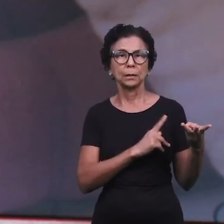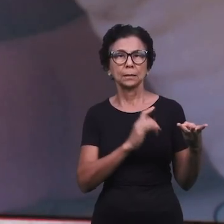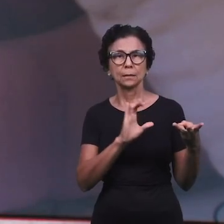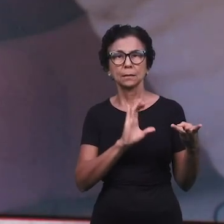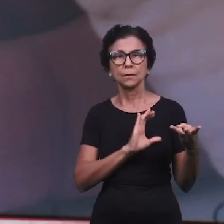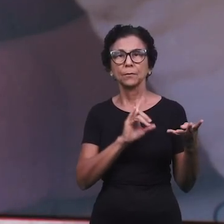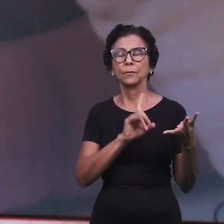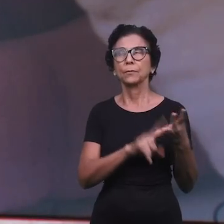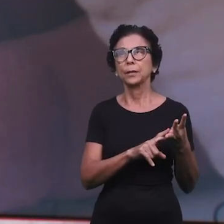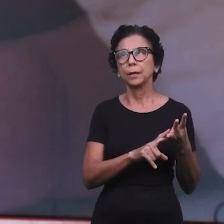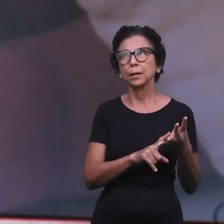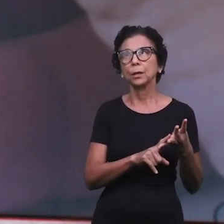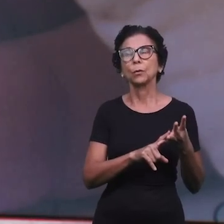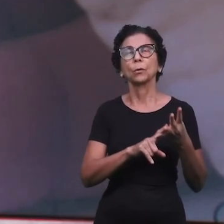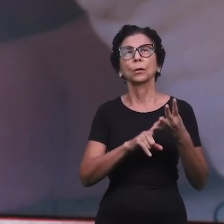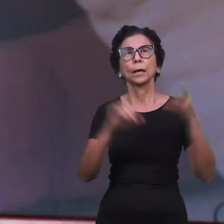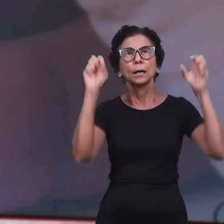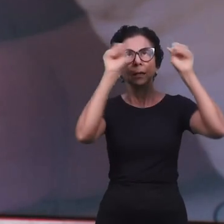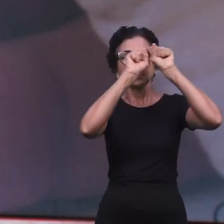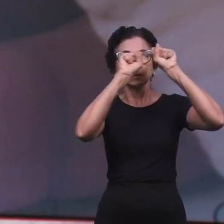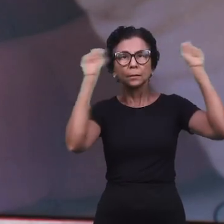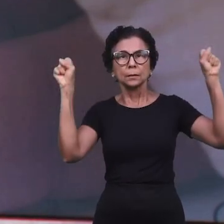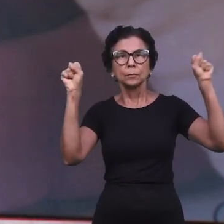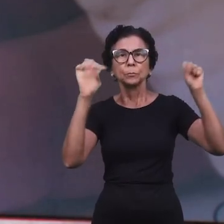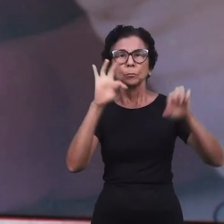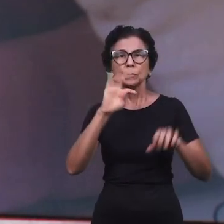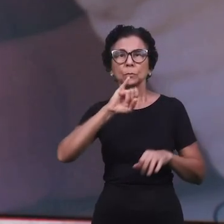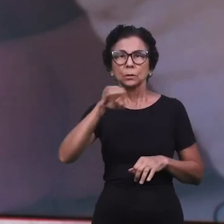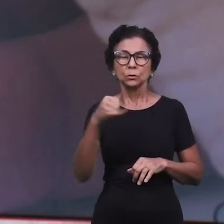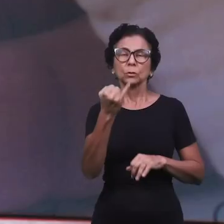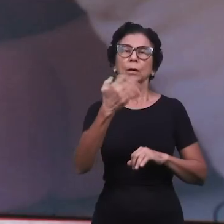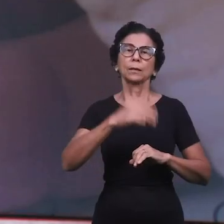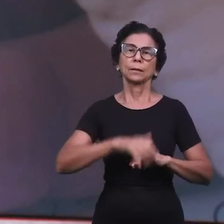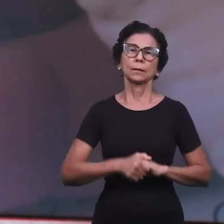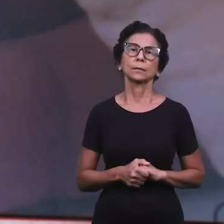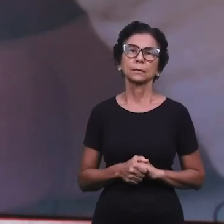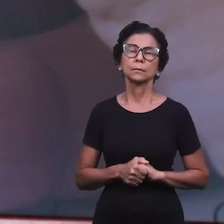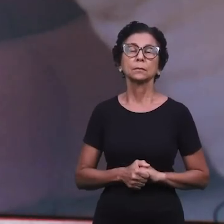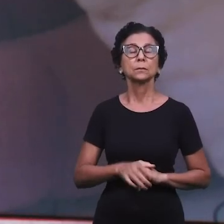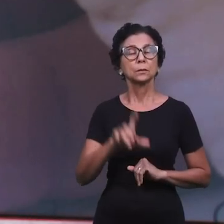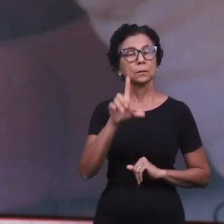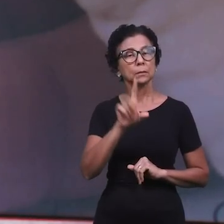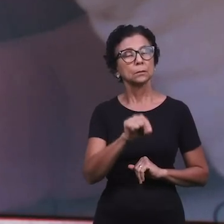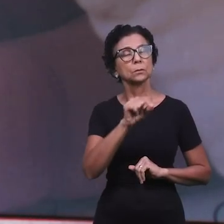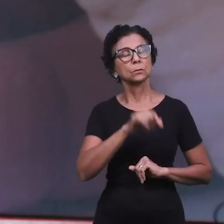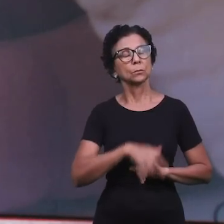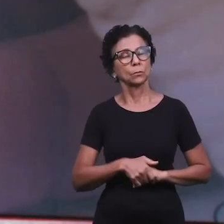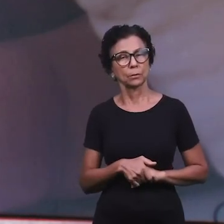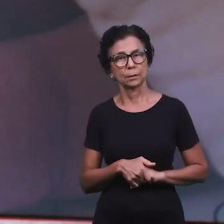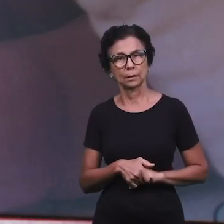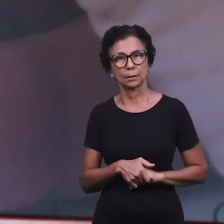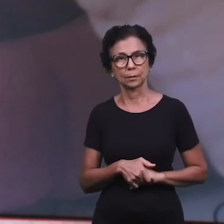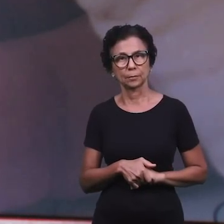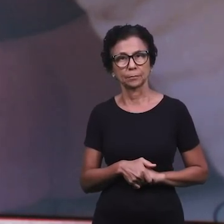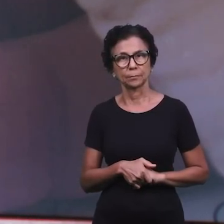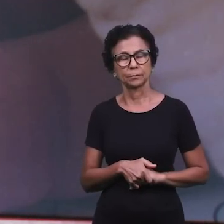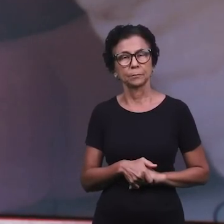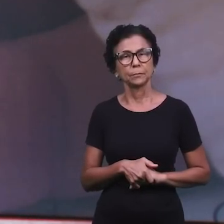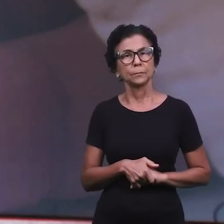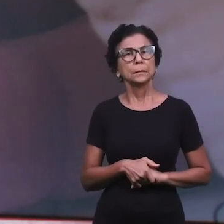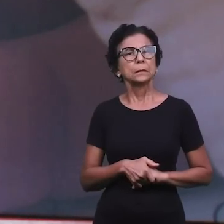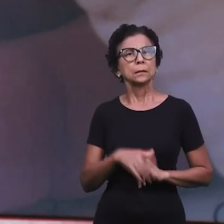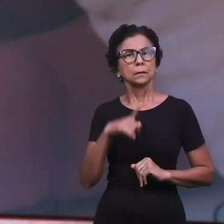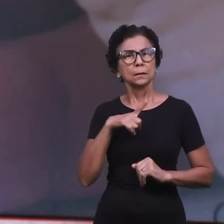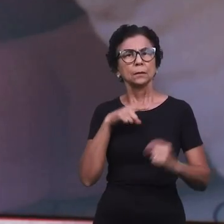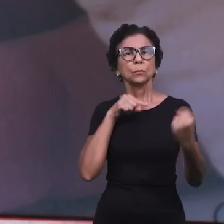tribunais, analista judiciário. Ok, escolha uma área, defina e comece a